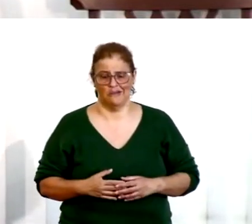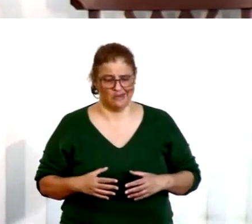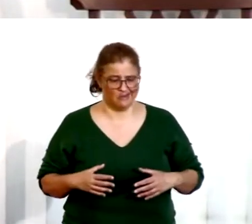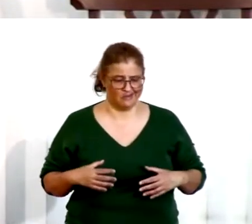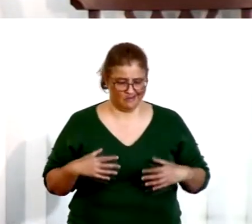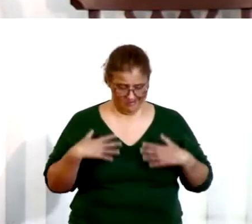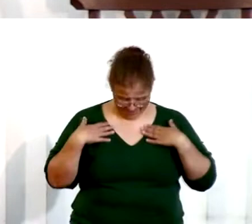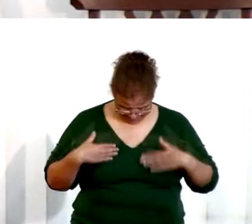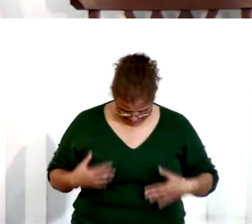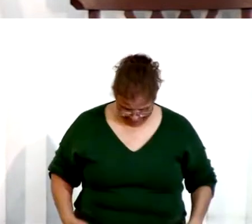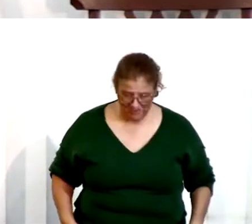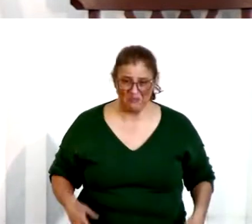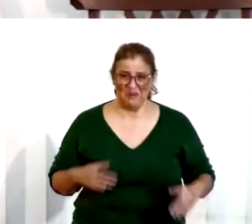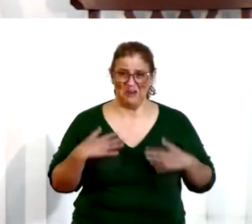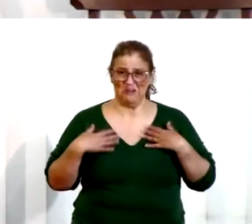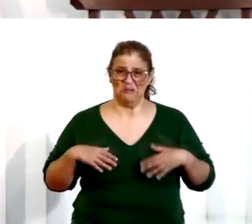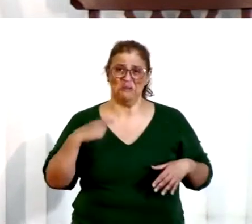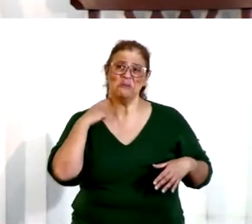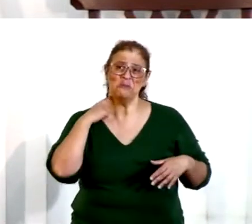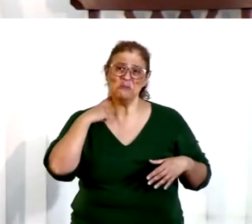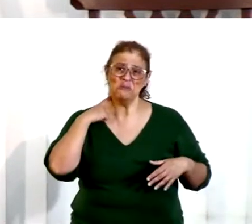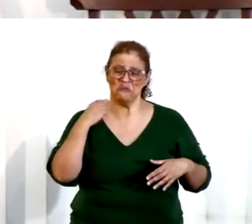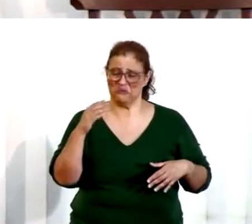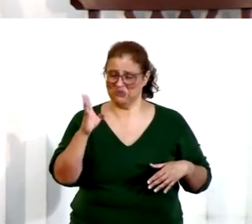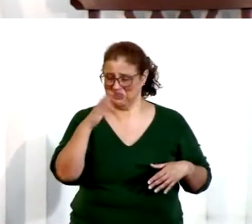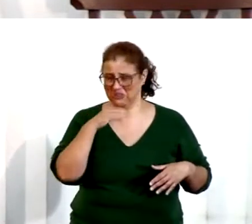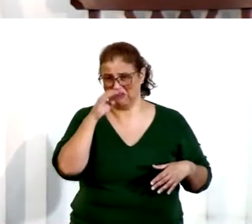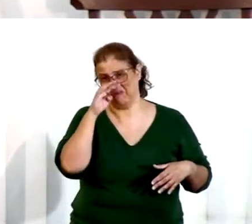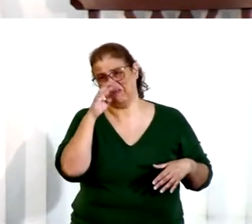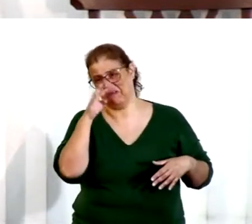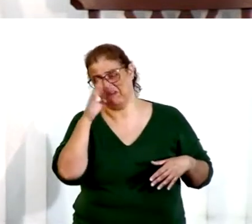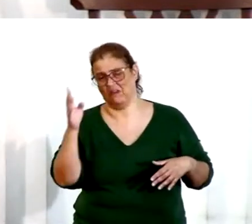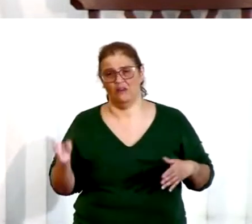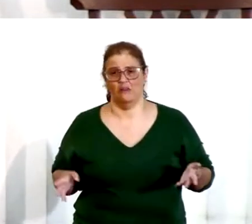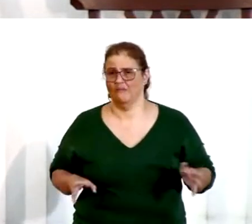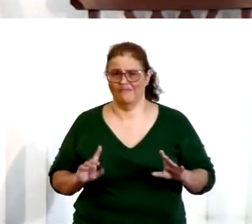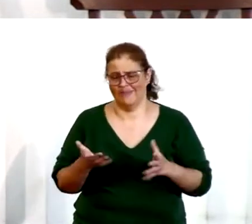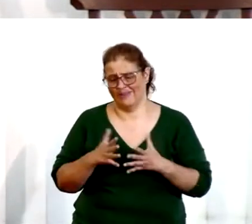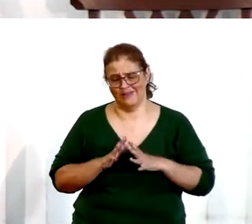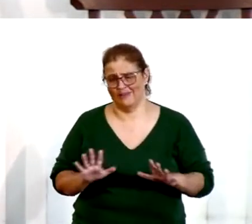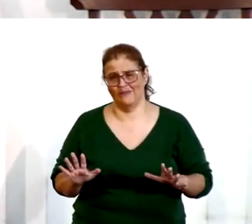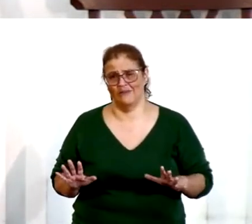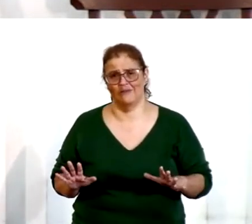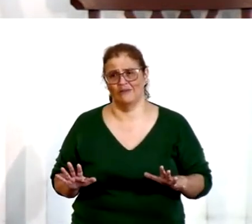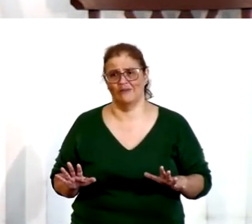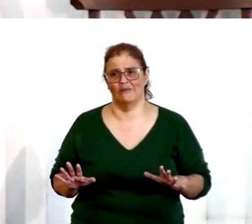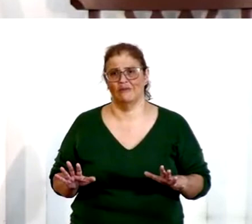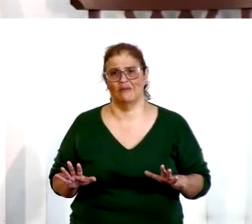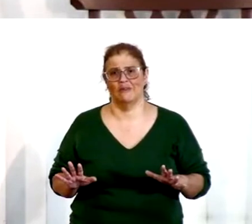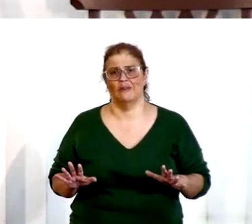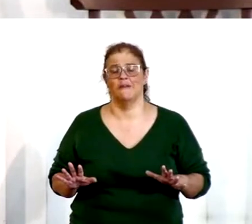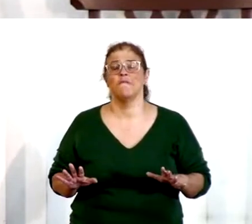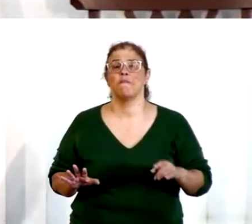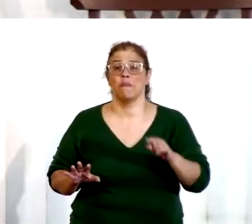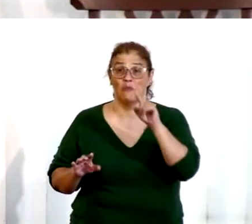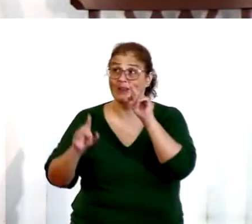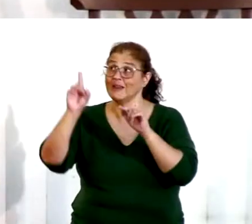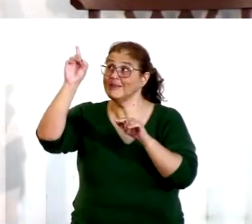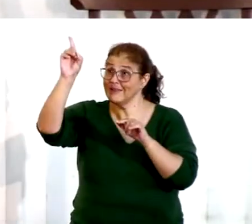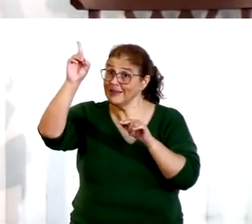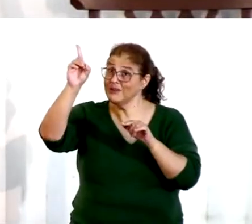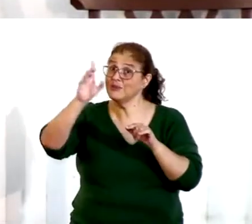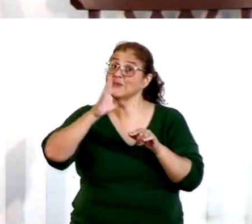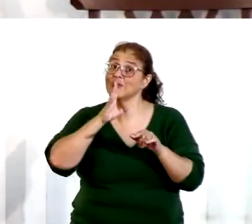barro. Agora vocês não precisam ter duas caras para com Deus, porque Ele conhece o coração de